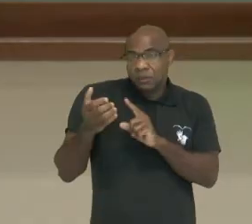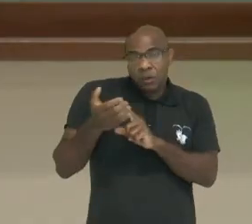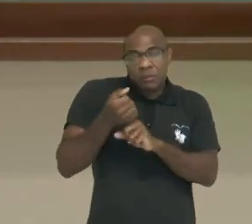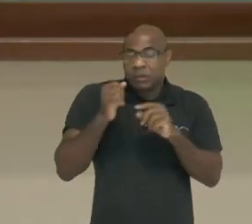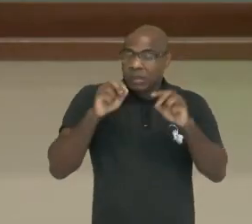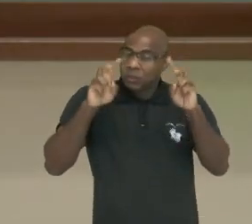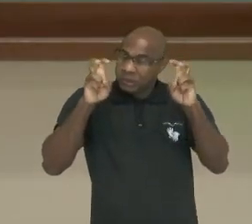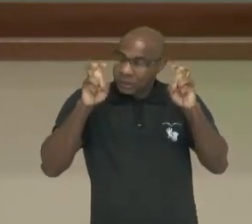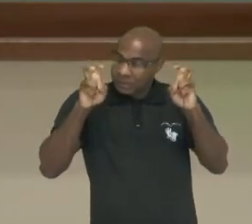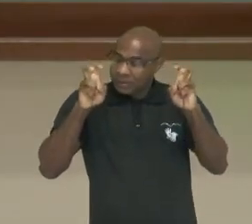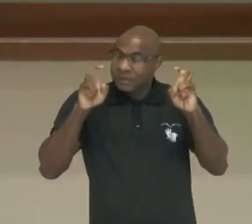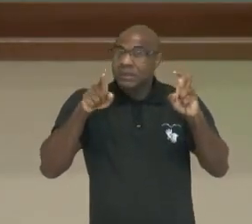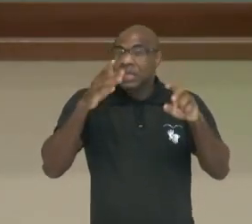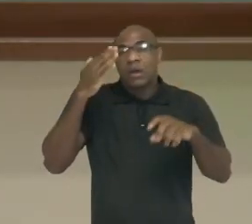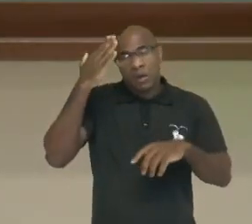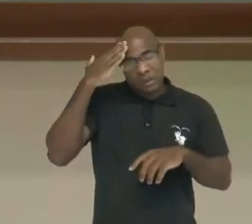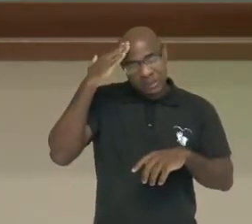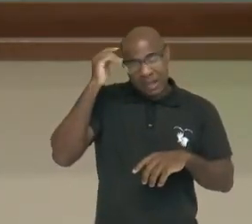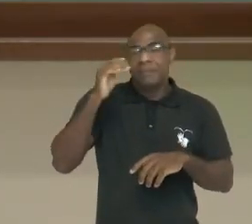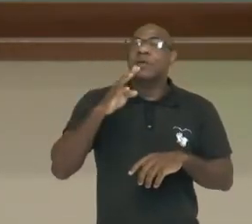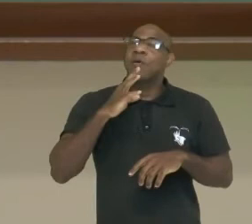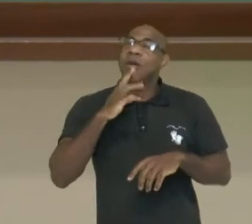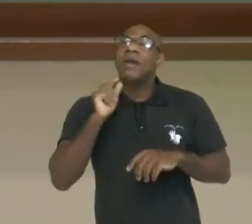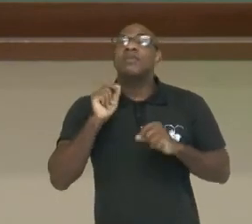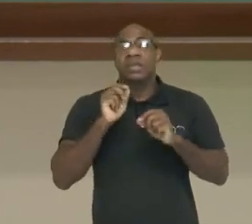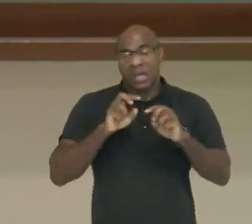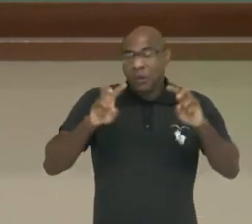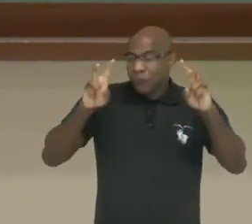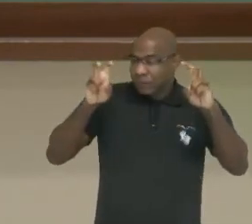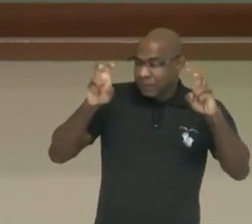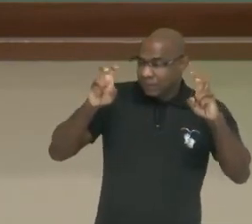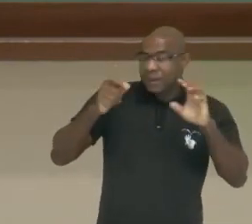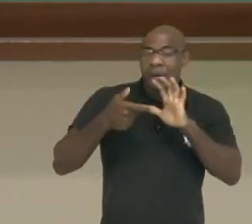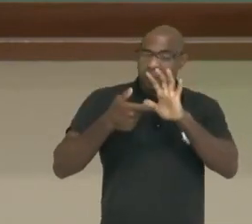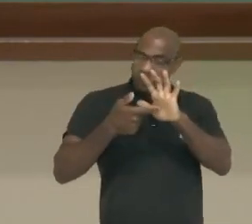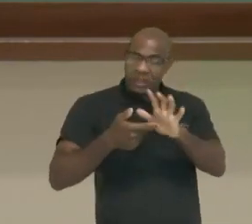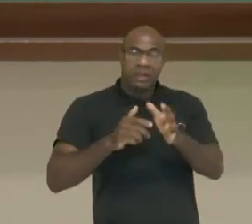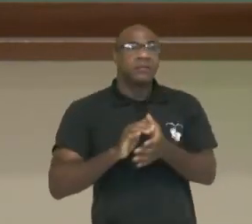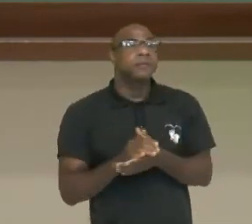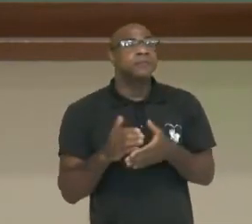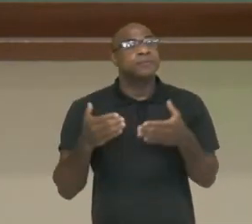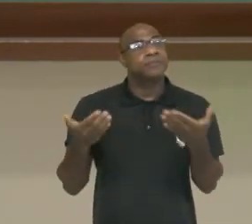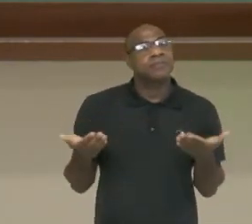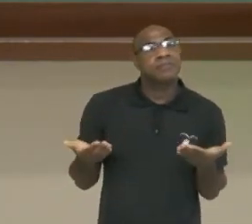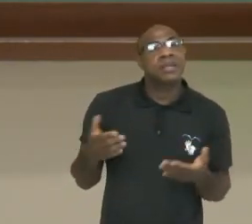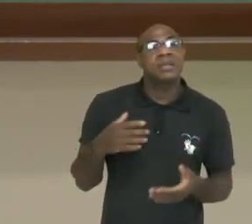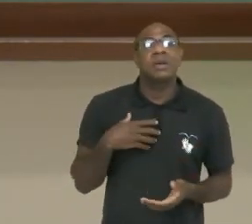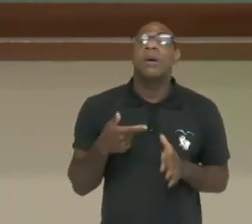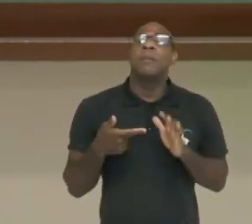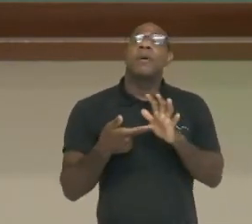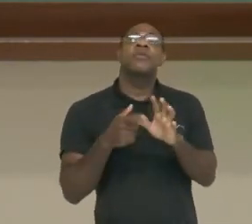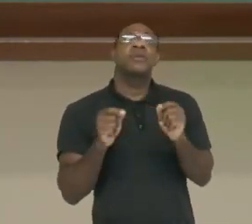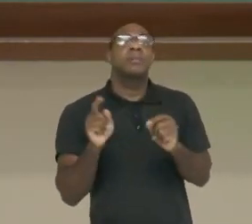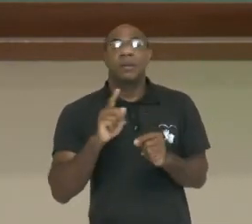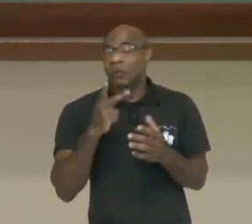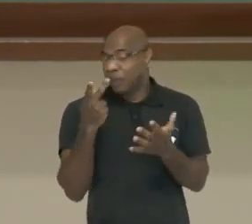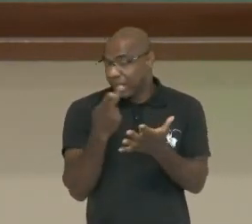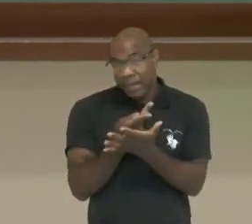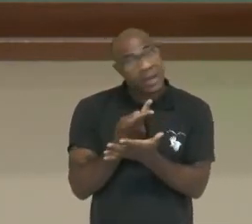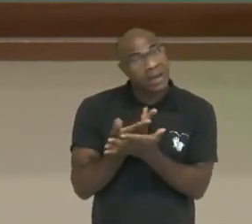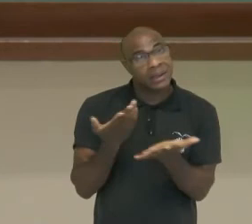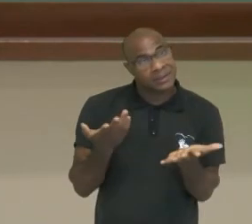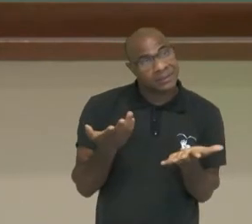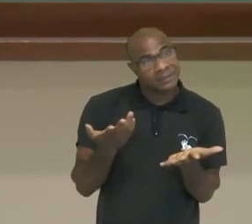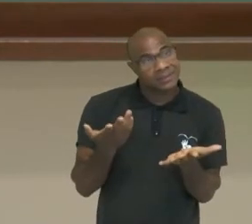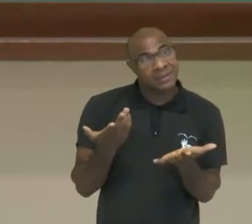apresentado. Então, estes são os elementos que vão auxiliar você a não errar, a não ser incoerente no seu